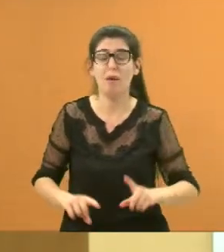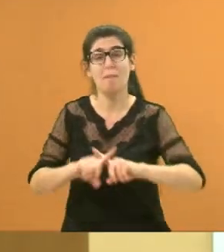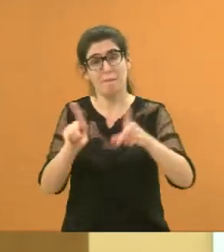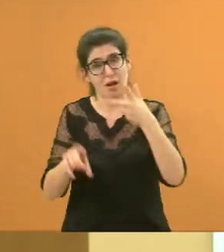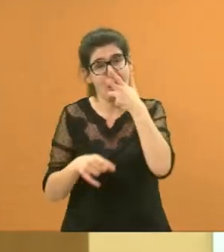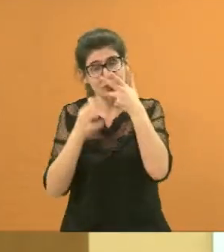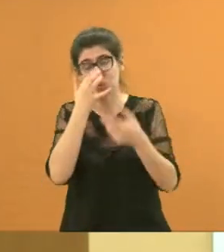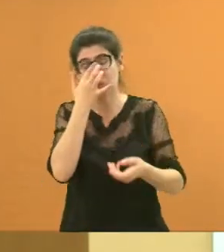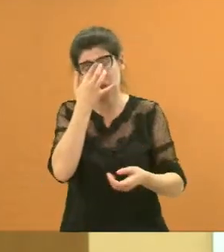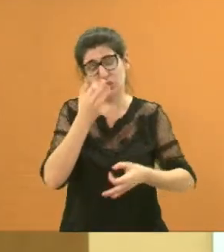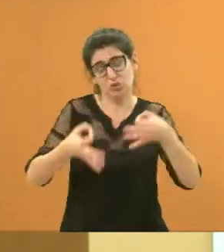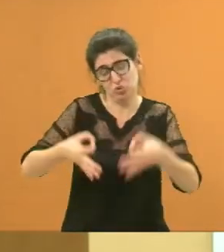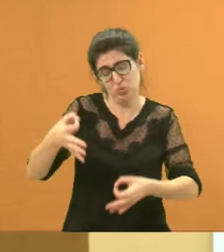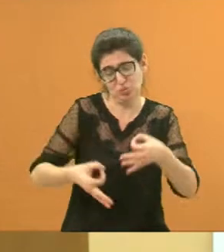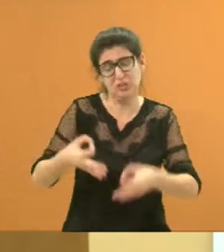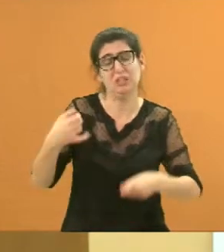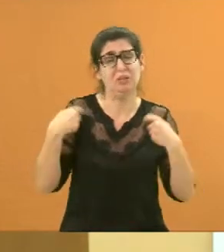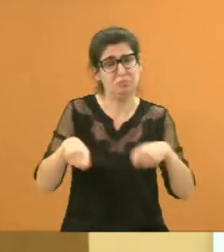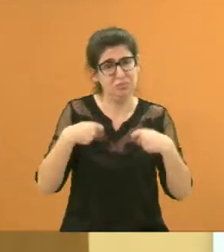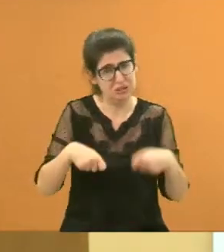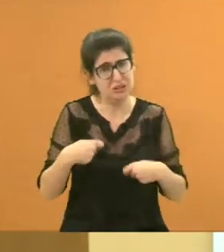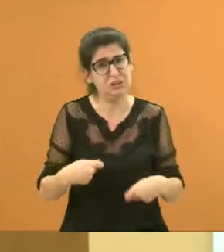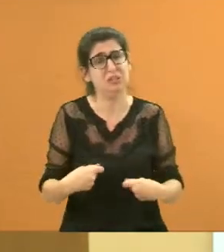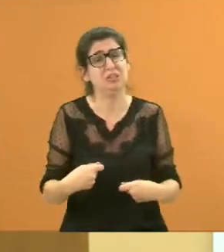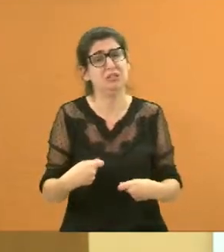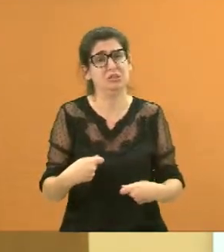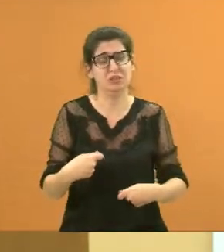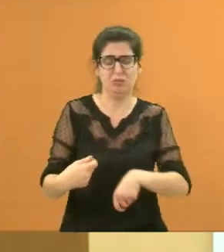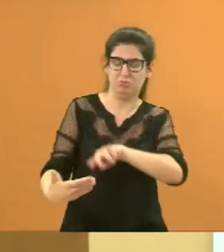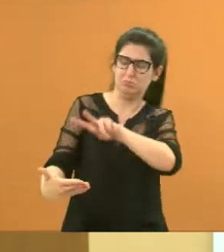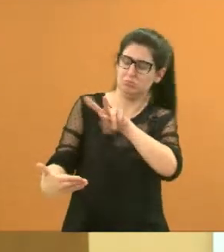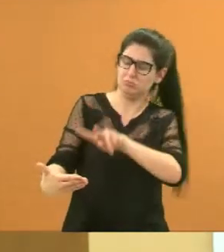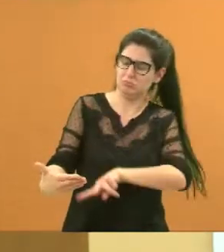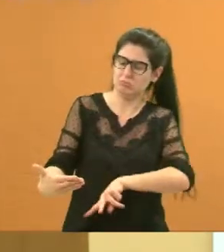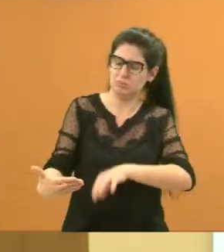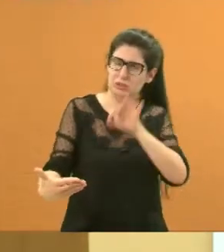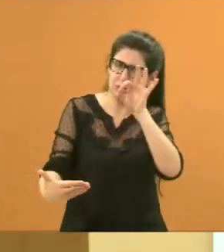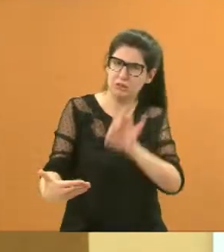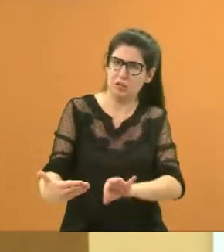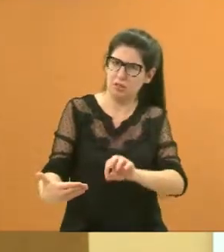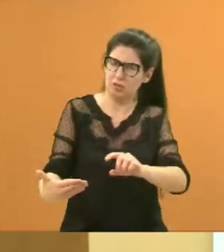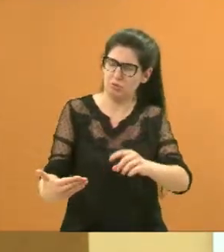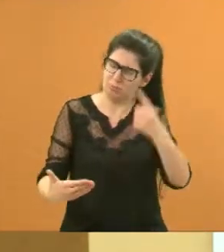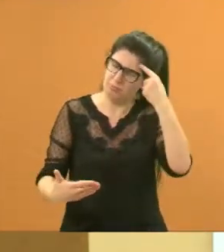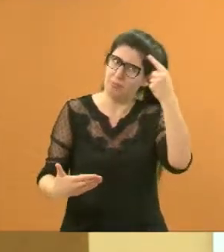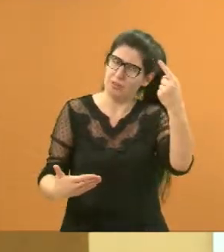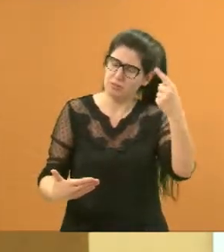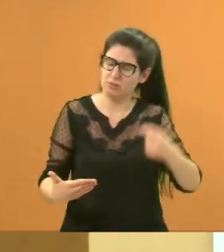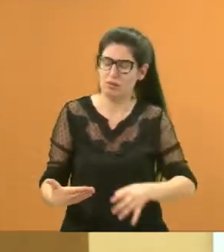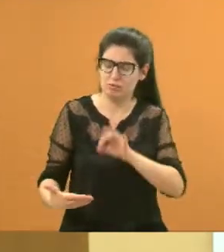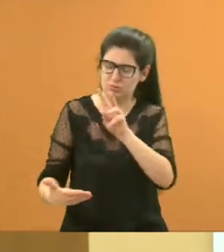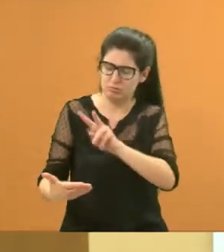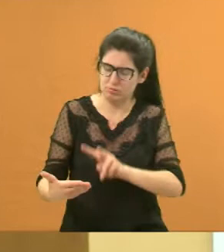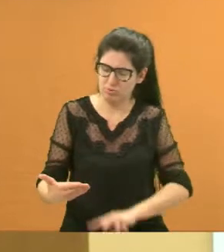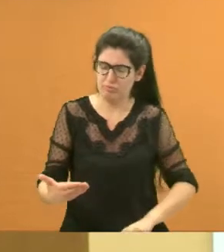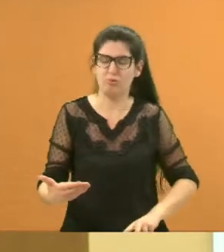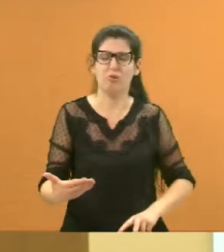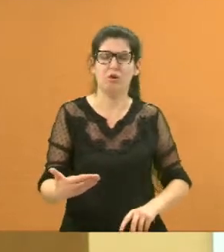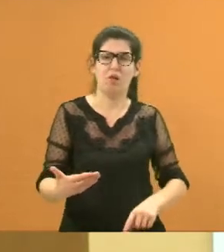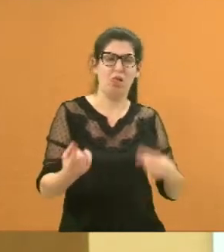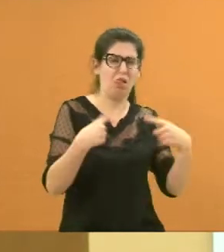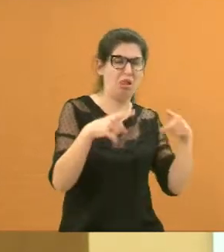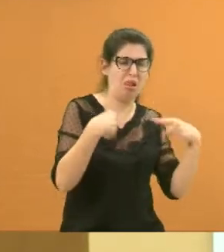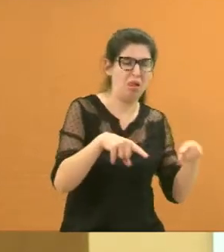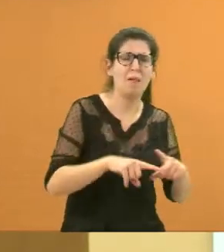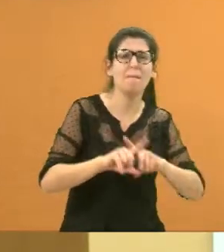ali precisa rever algumas acusações. Todo mundo querendo usar a imagem do Lula, Valmir? Ué, se o cara é tão ruim assim, por que todo